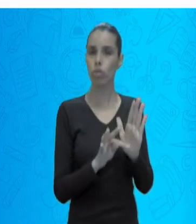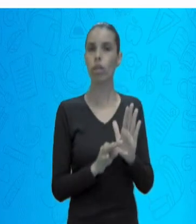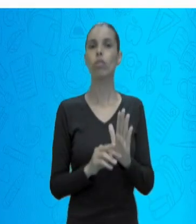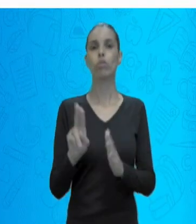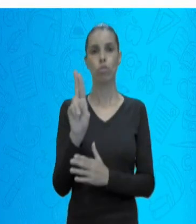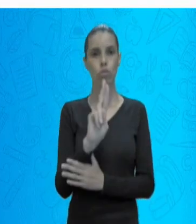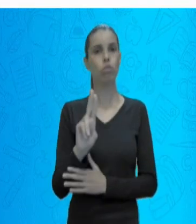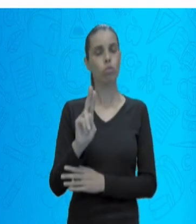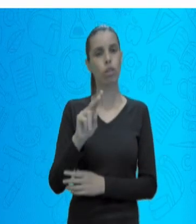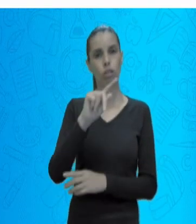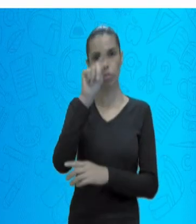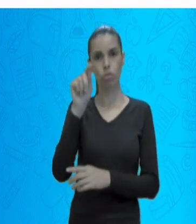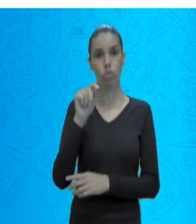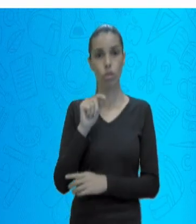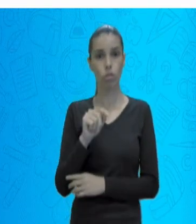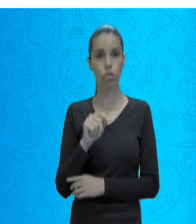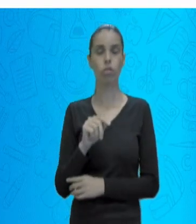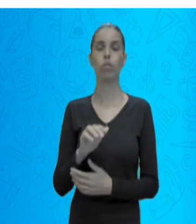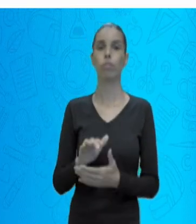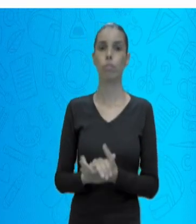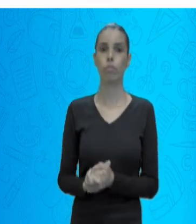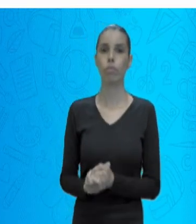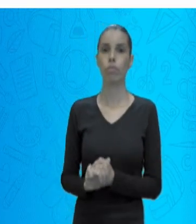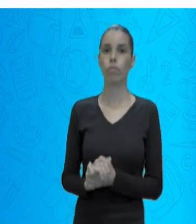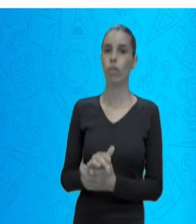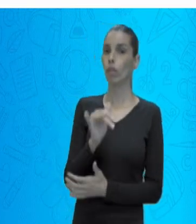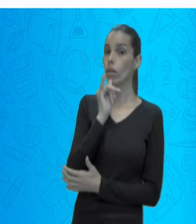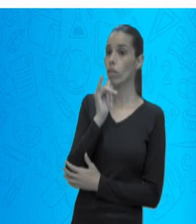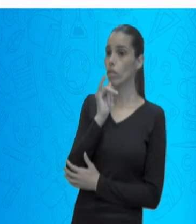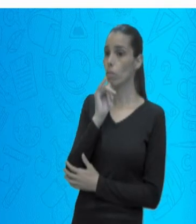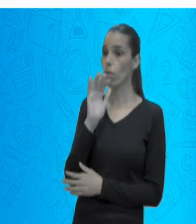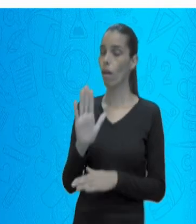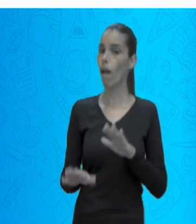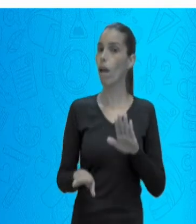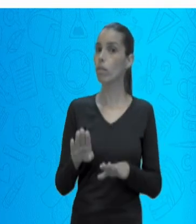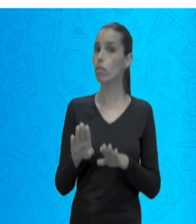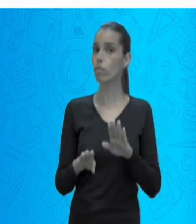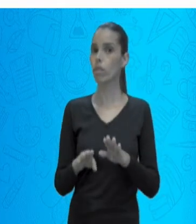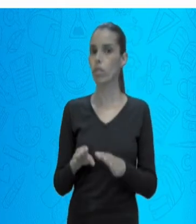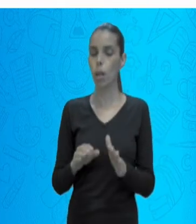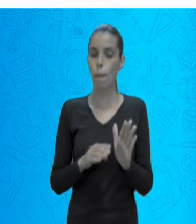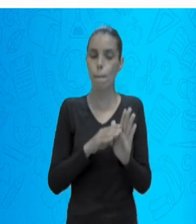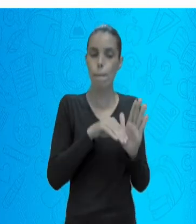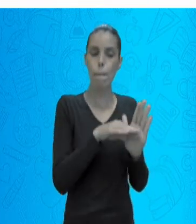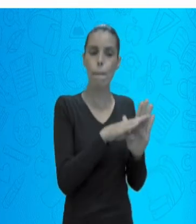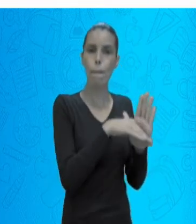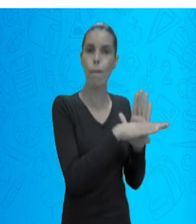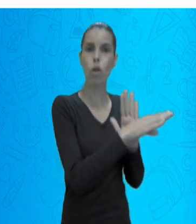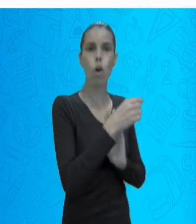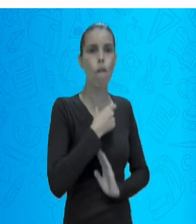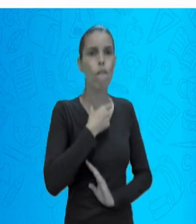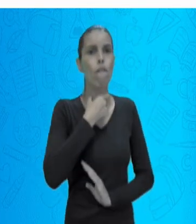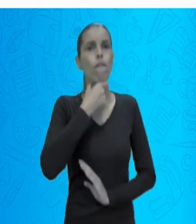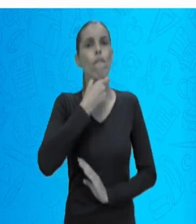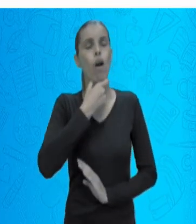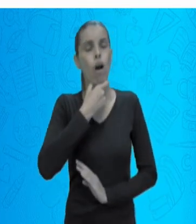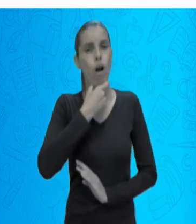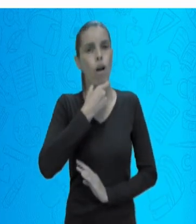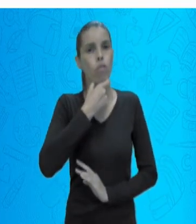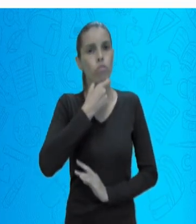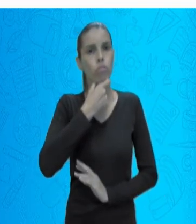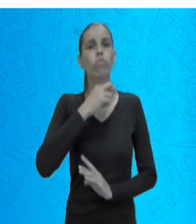ao conversarmos, damos entonações diferentes em nossa voz. Deixando a fala